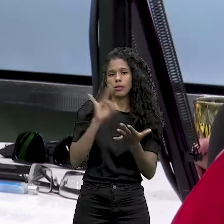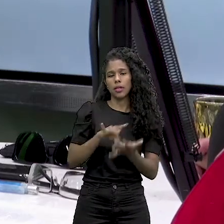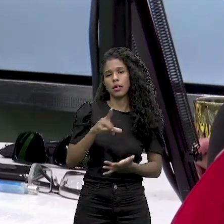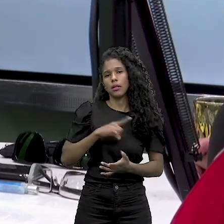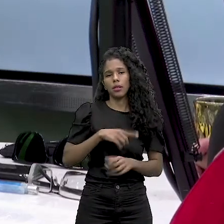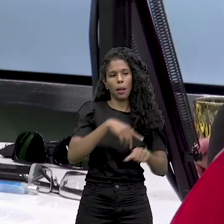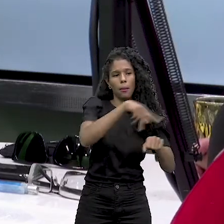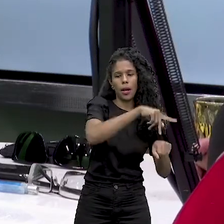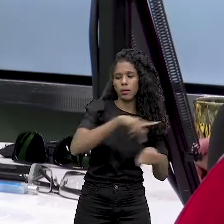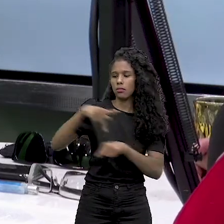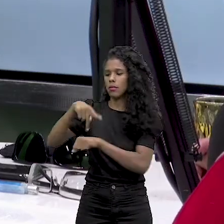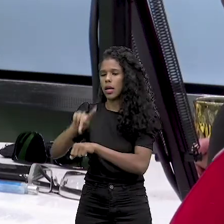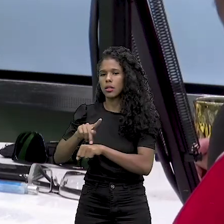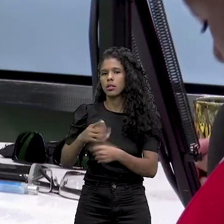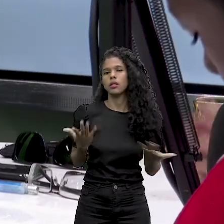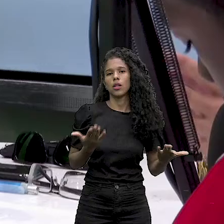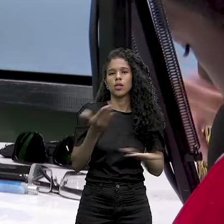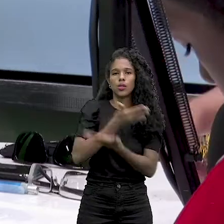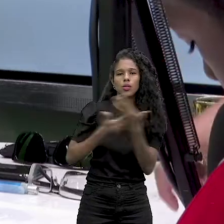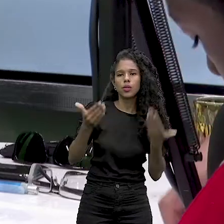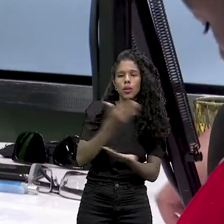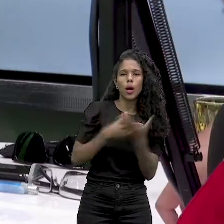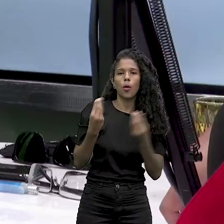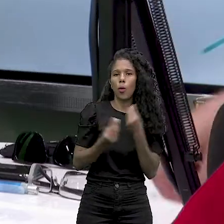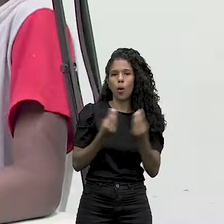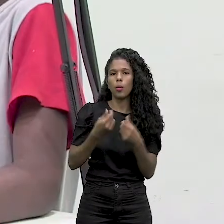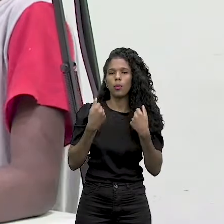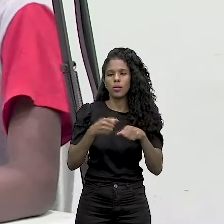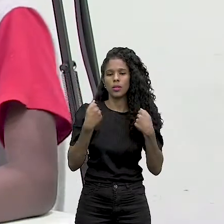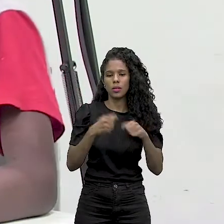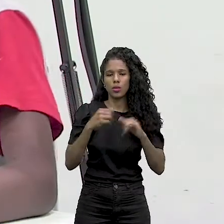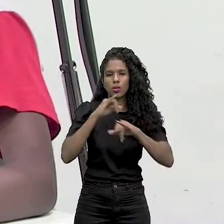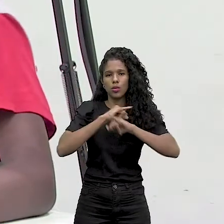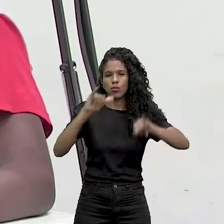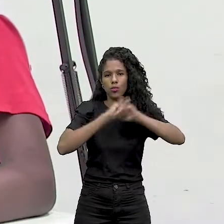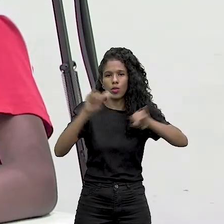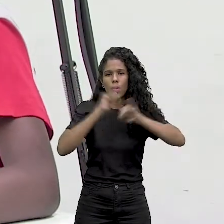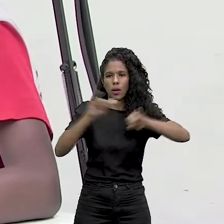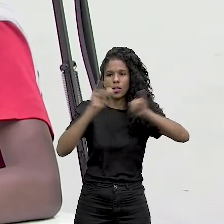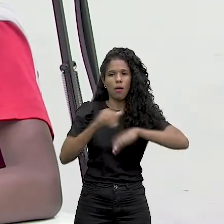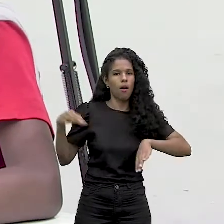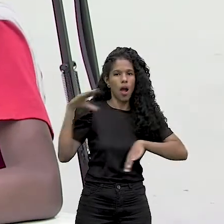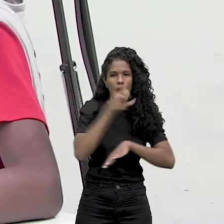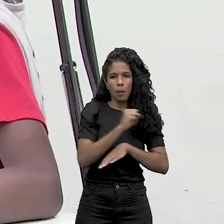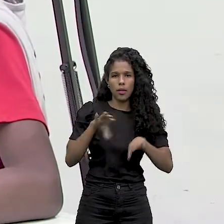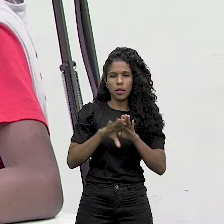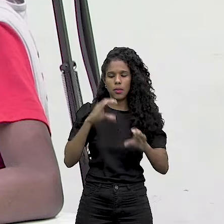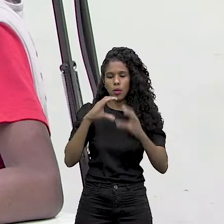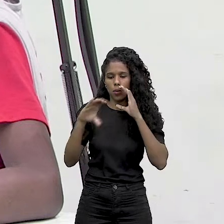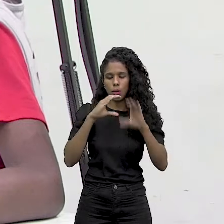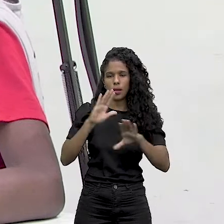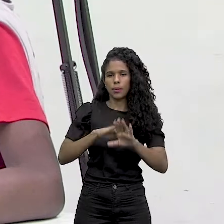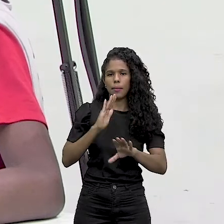um pedido que é feito virtual. Então, como eu disse no início, a nossa transformação